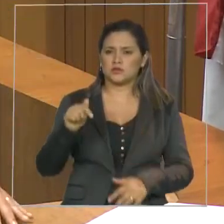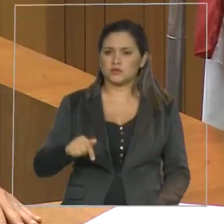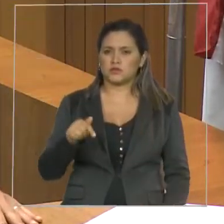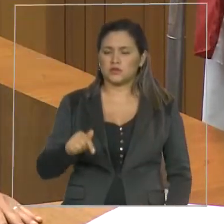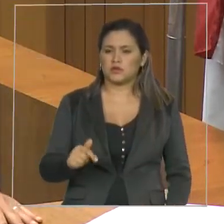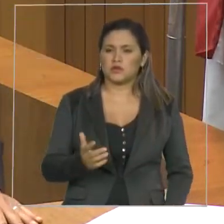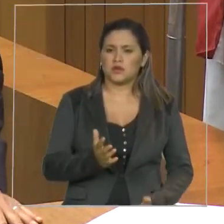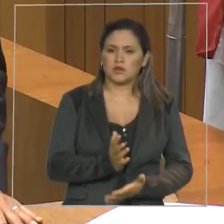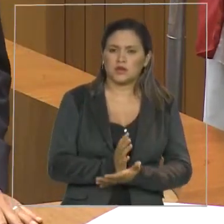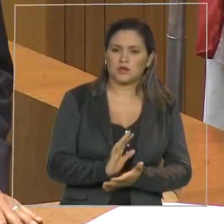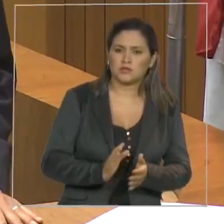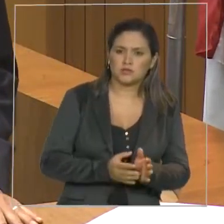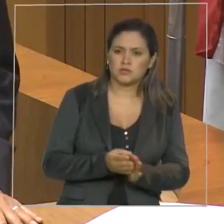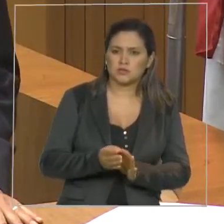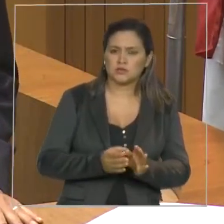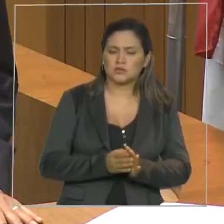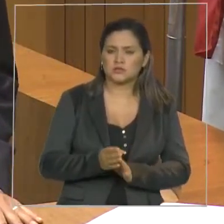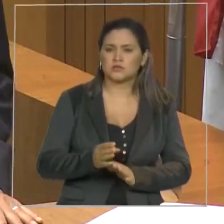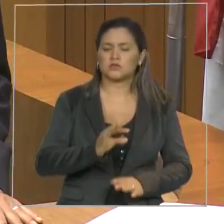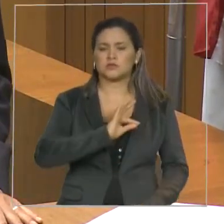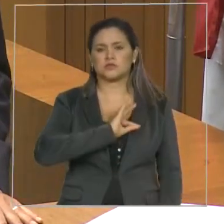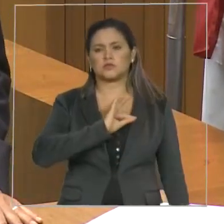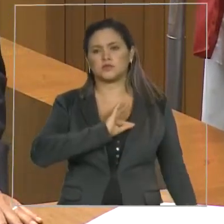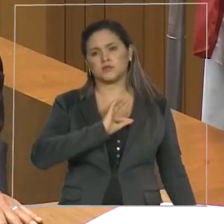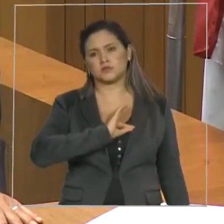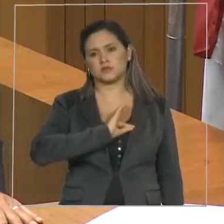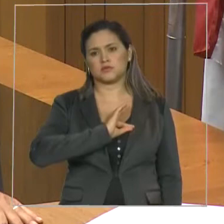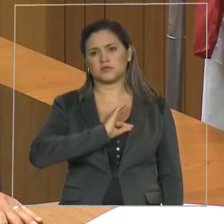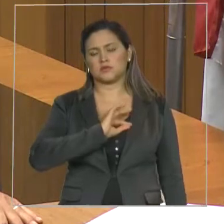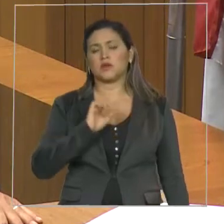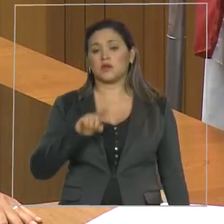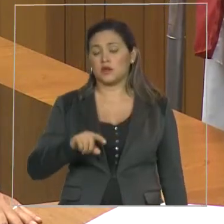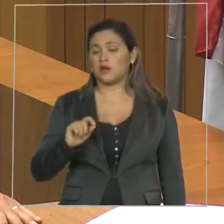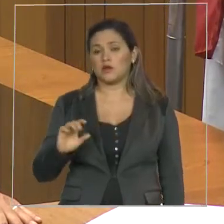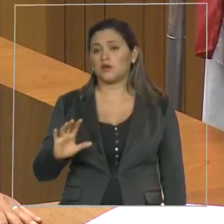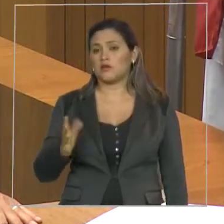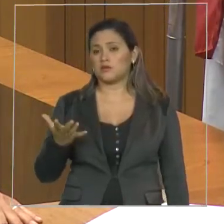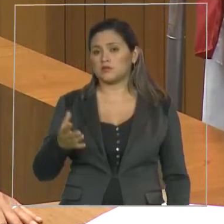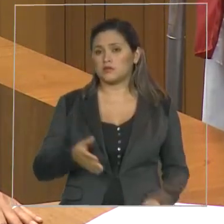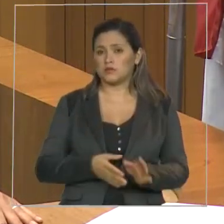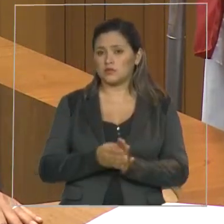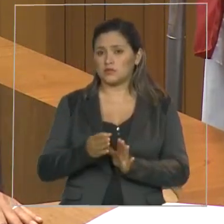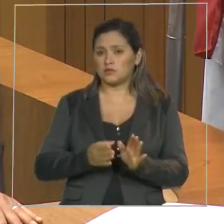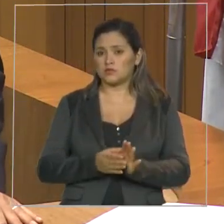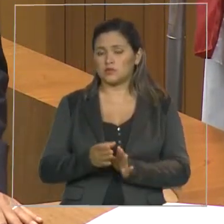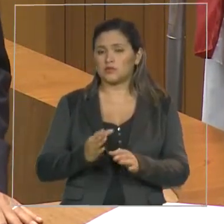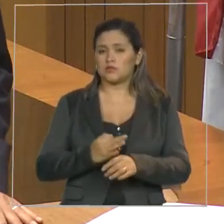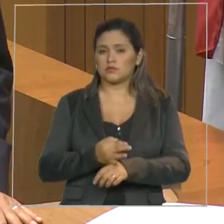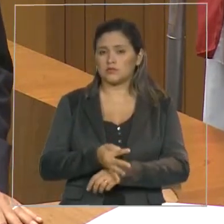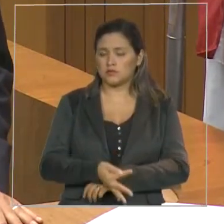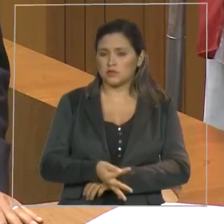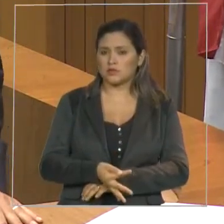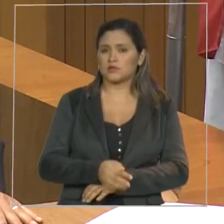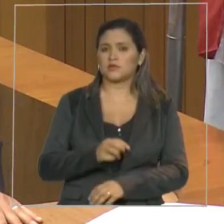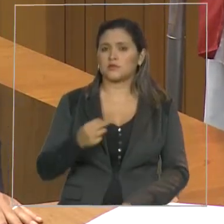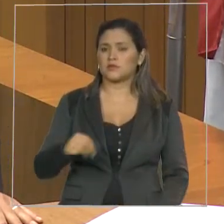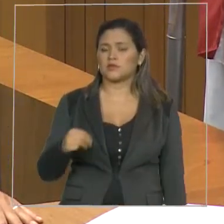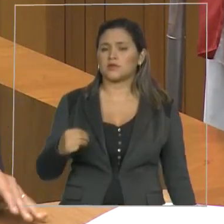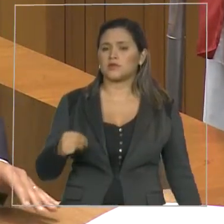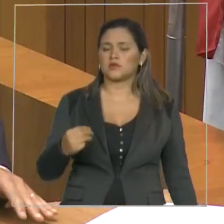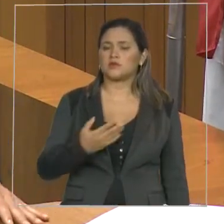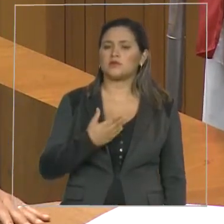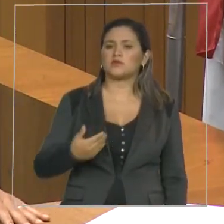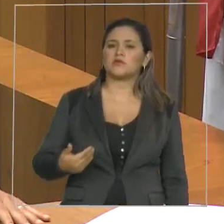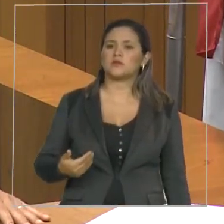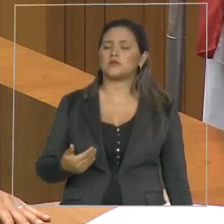o Conselho de Polícia Civil. Foi assim que aconteceu com o Conselho Universitário do Maranhão, quando o governador mandou